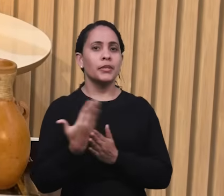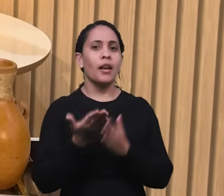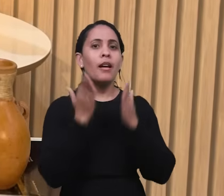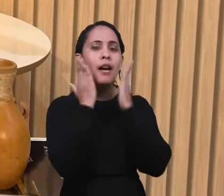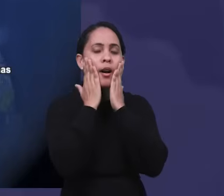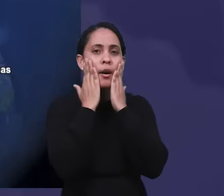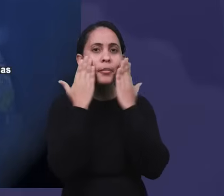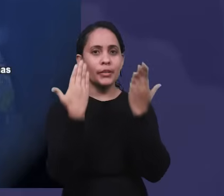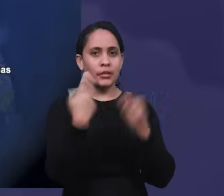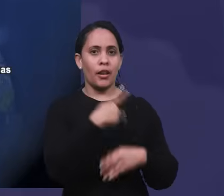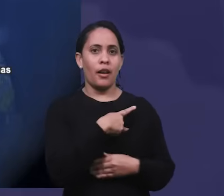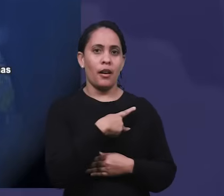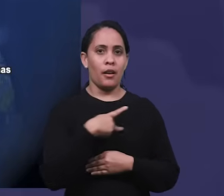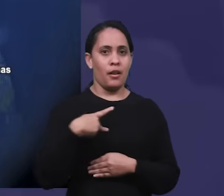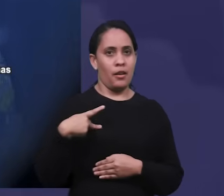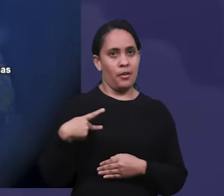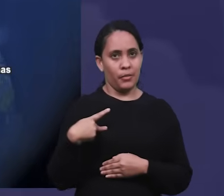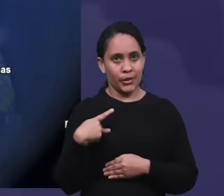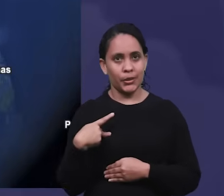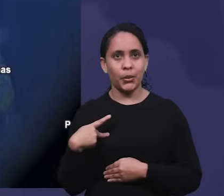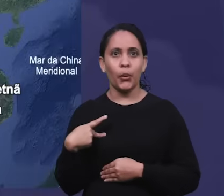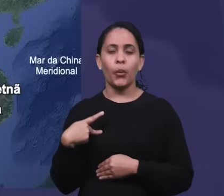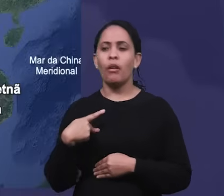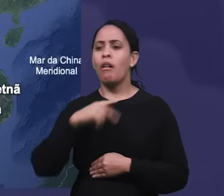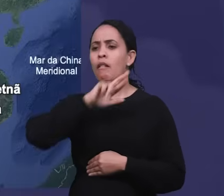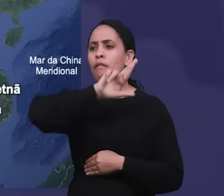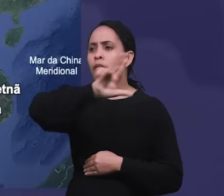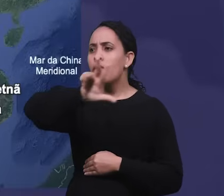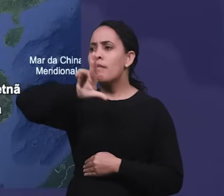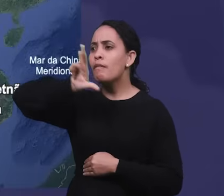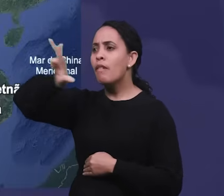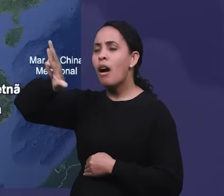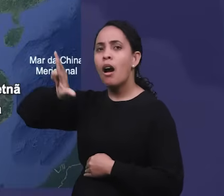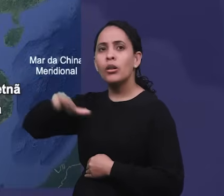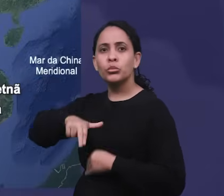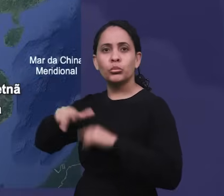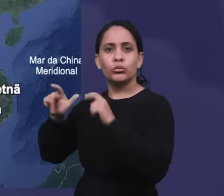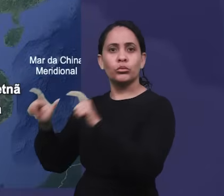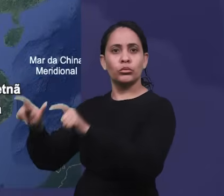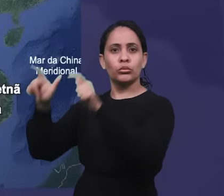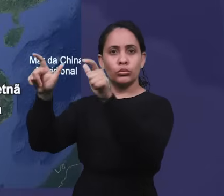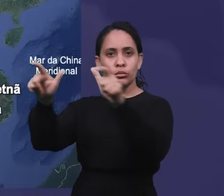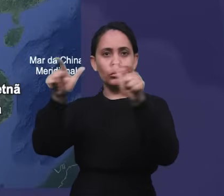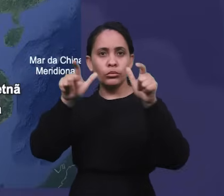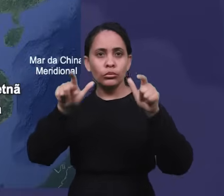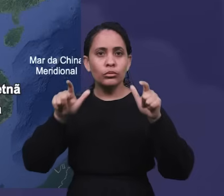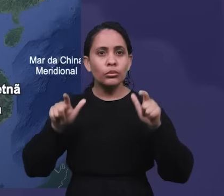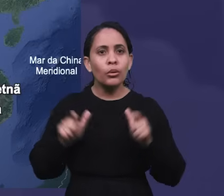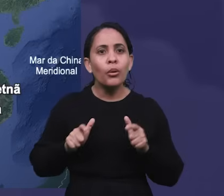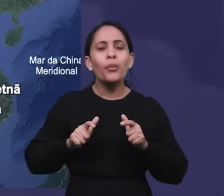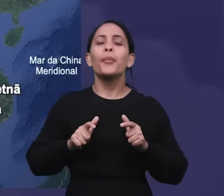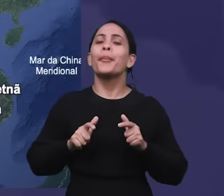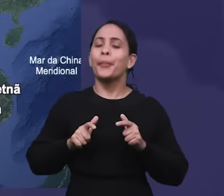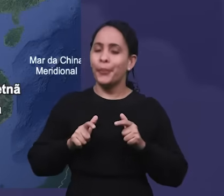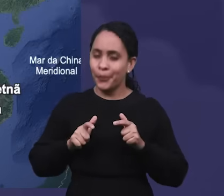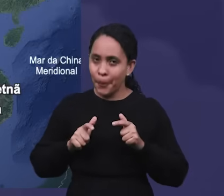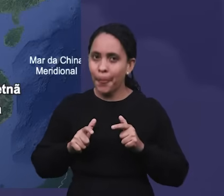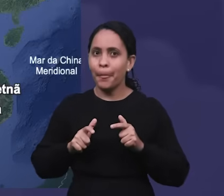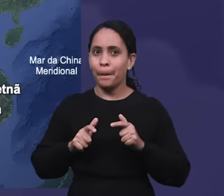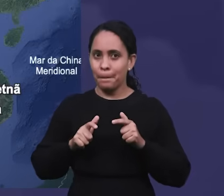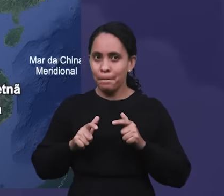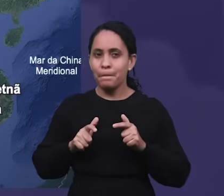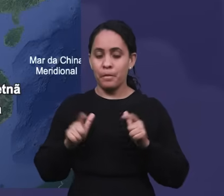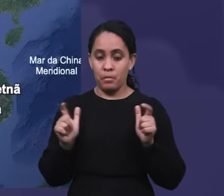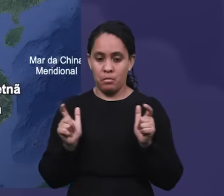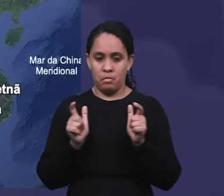a pastores de Bangladesh, pastores do Butão, que era um país considerado um dos países mais fechados do